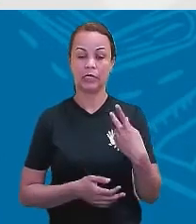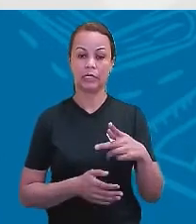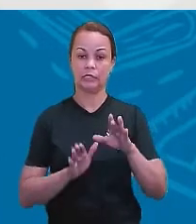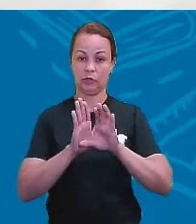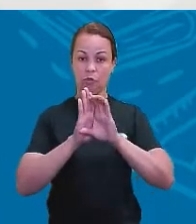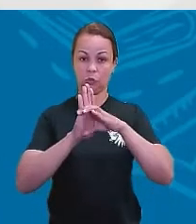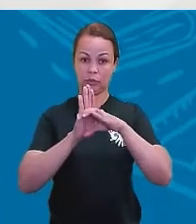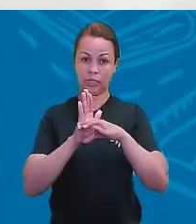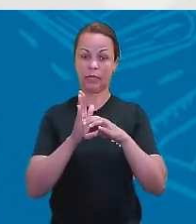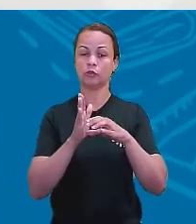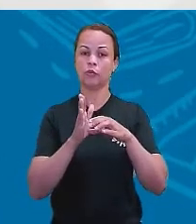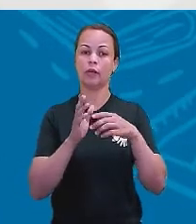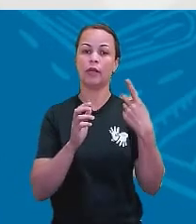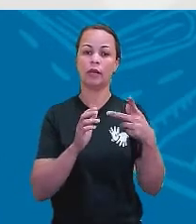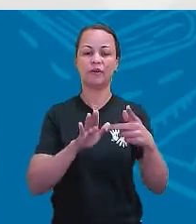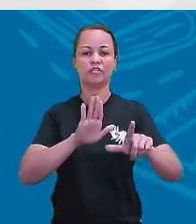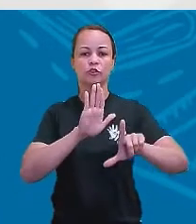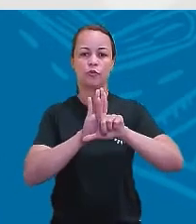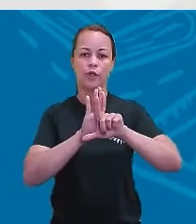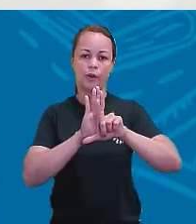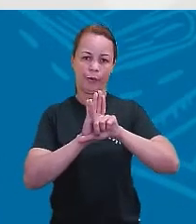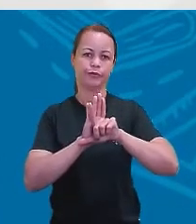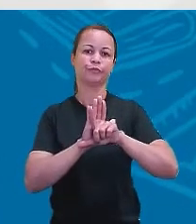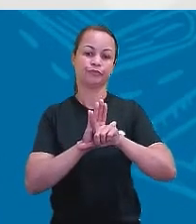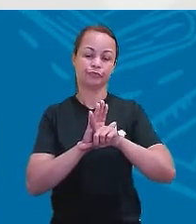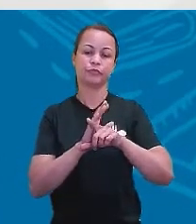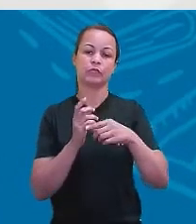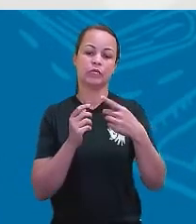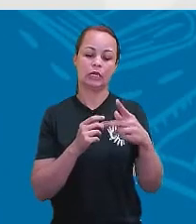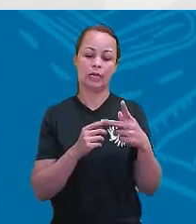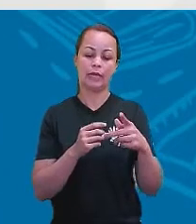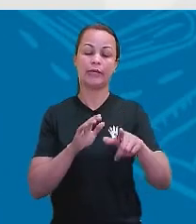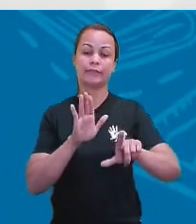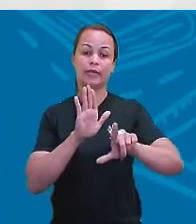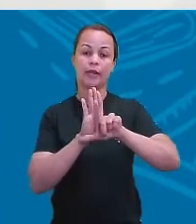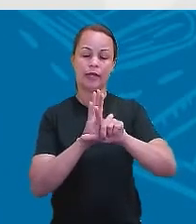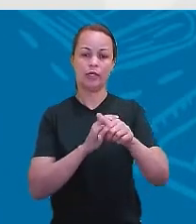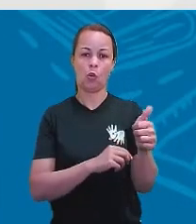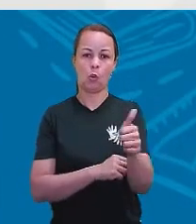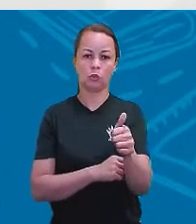de saneamento básico ele é previsto em lei, tá certo? E essa lei é a Lei